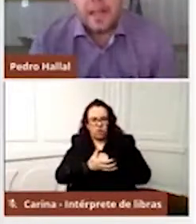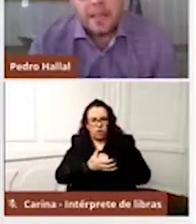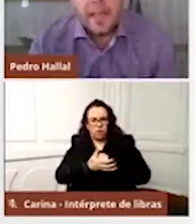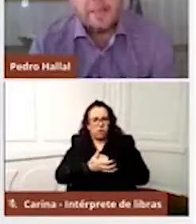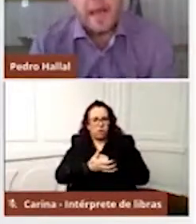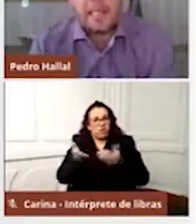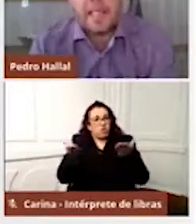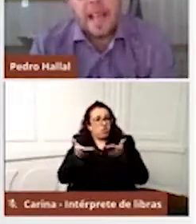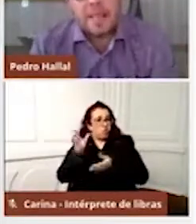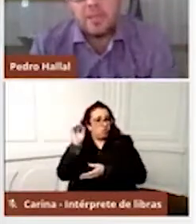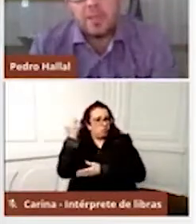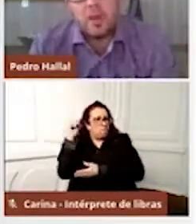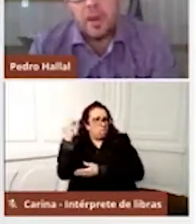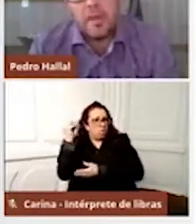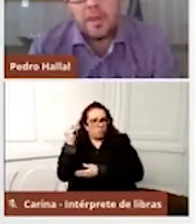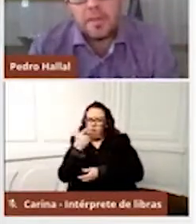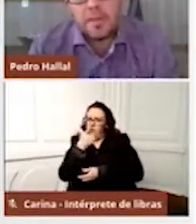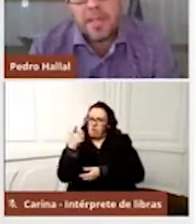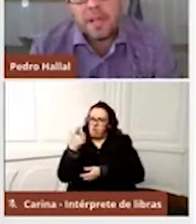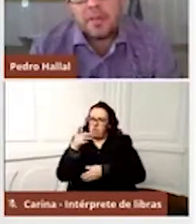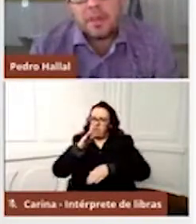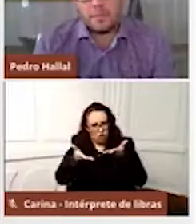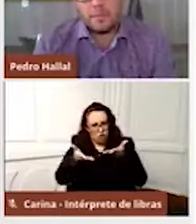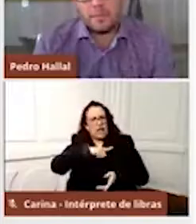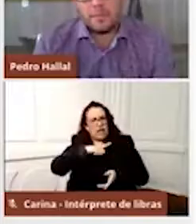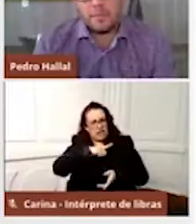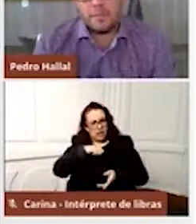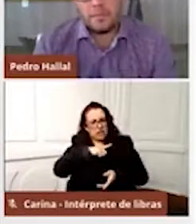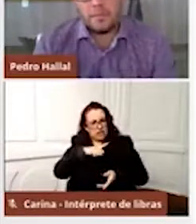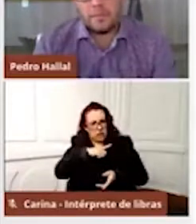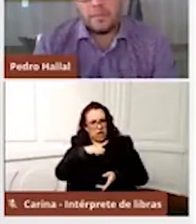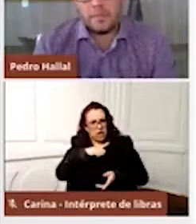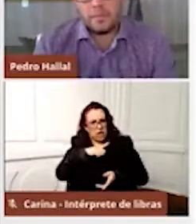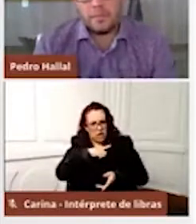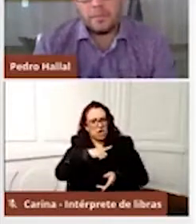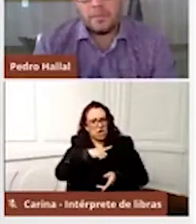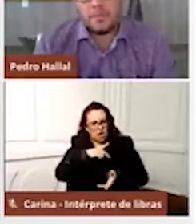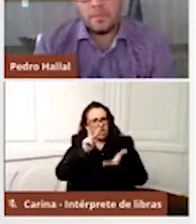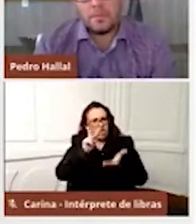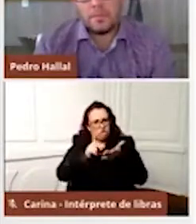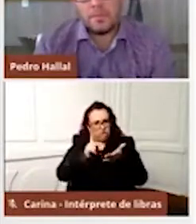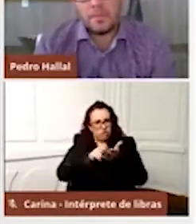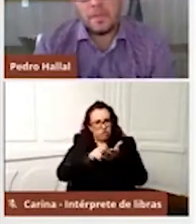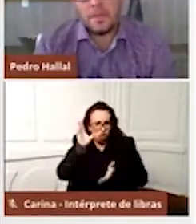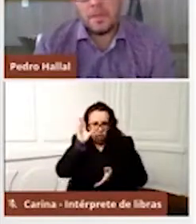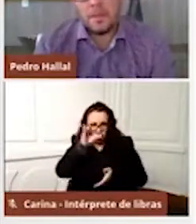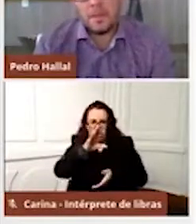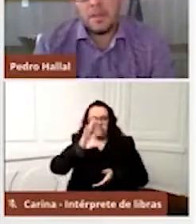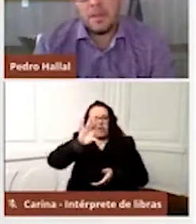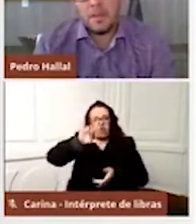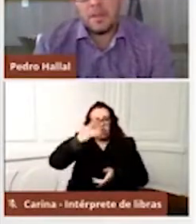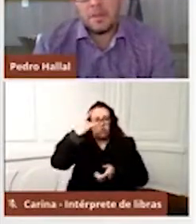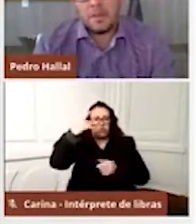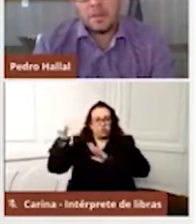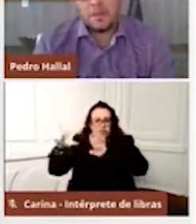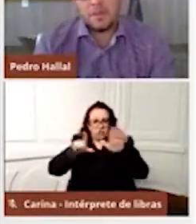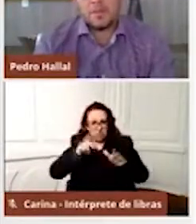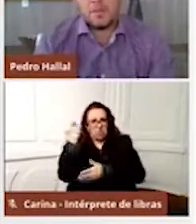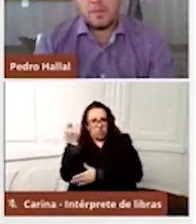o lugar que tem mais casos de coronavírus no estado. Nós temos, de fato, observado nas últimas semanas no Rio Grande do Sul